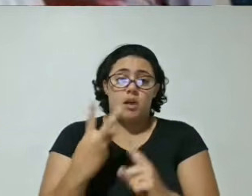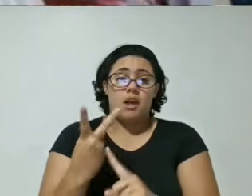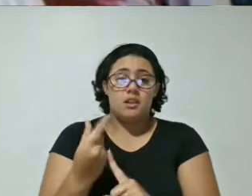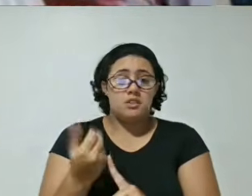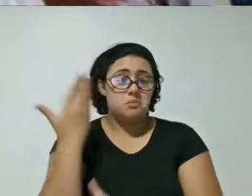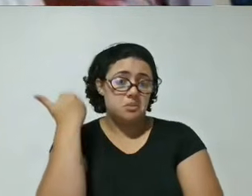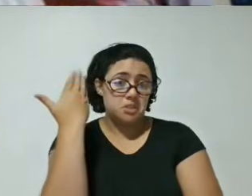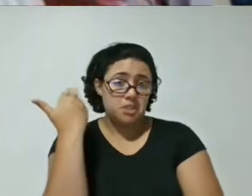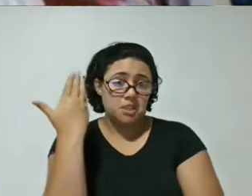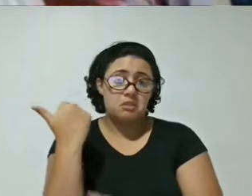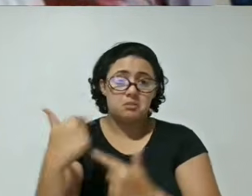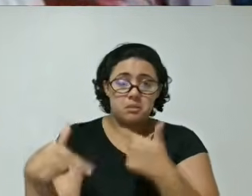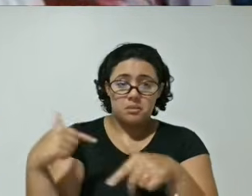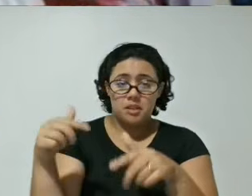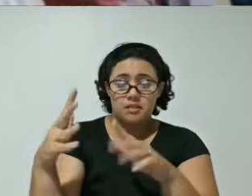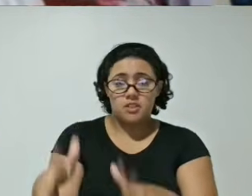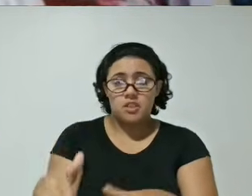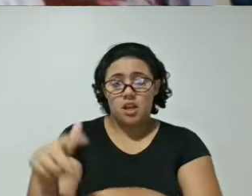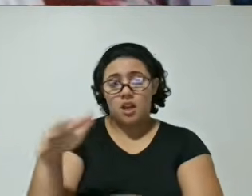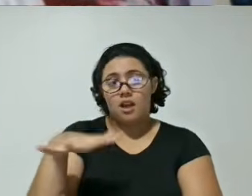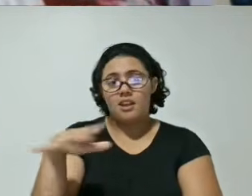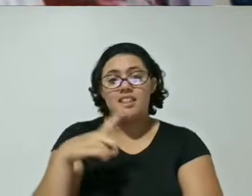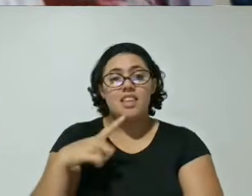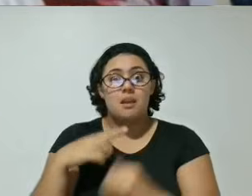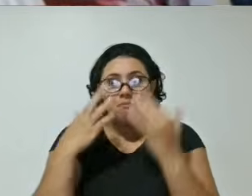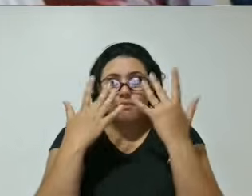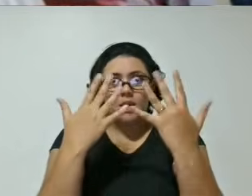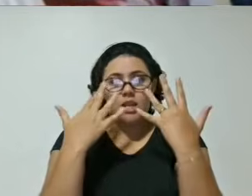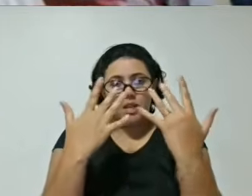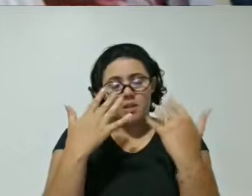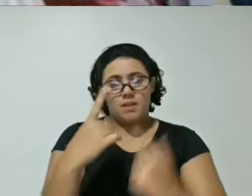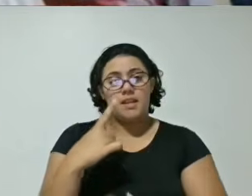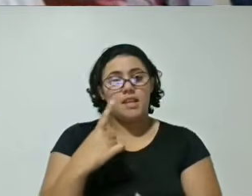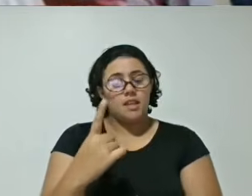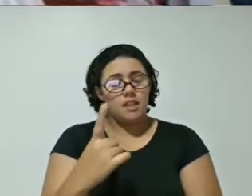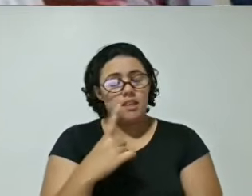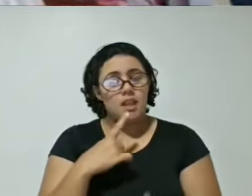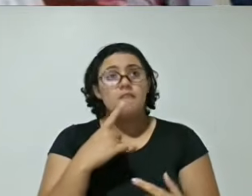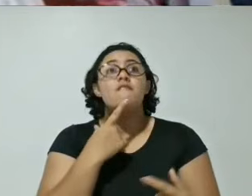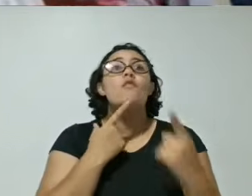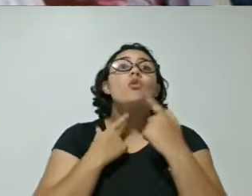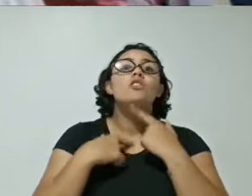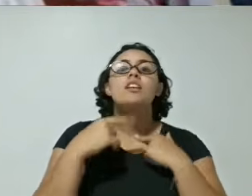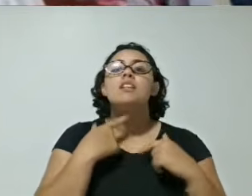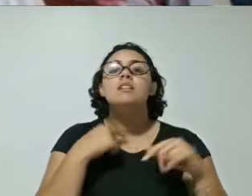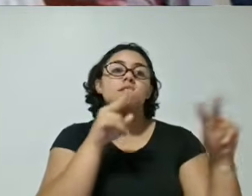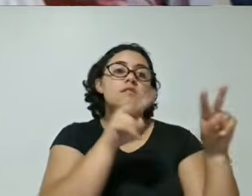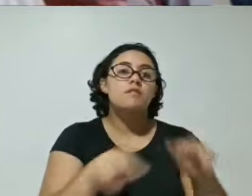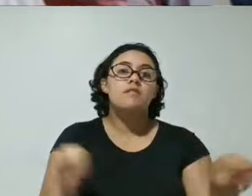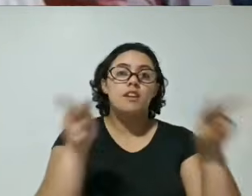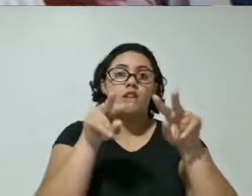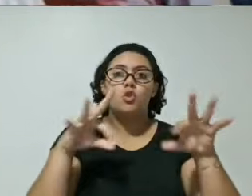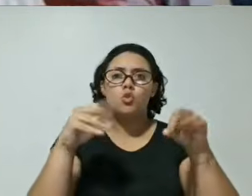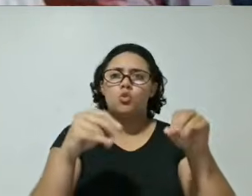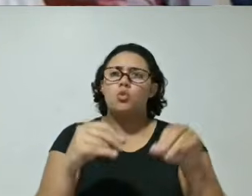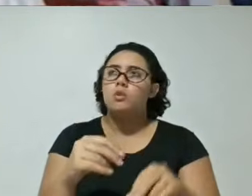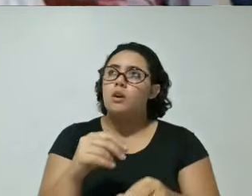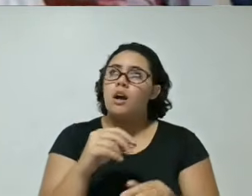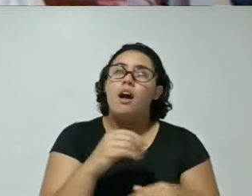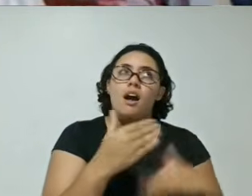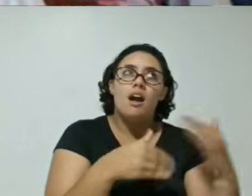que tem um brilho no olho, que quer ver a coisa acontecer, né, que está ali